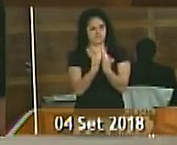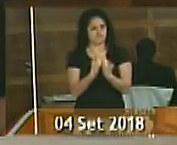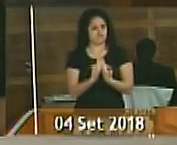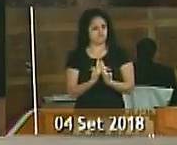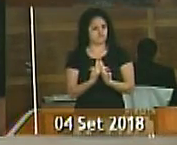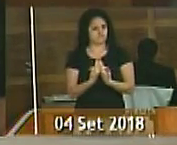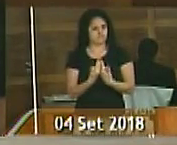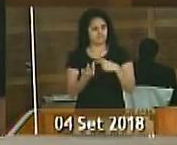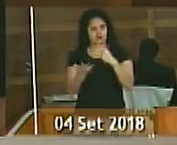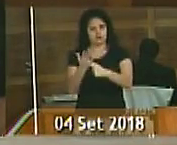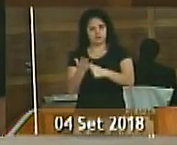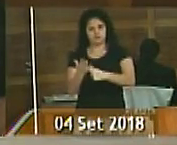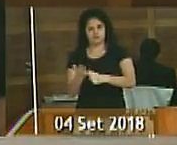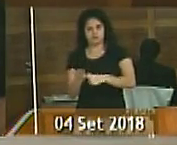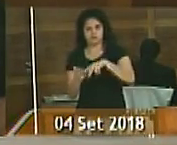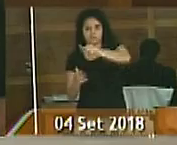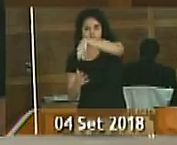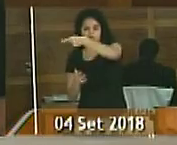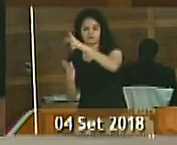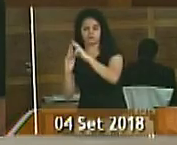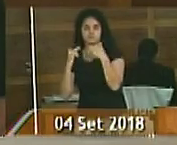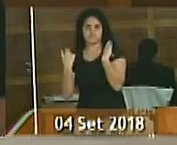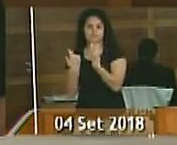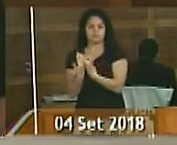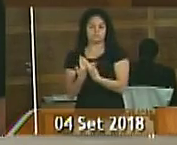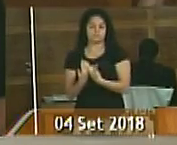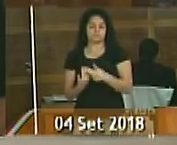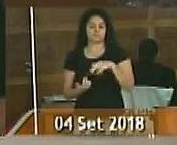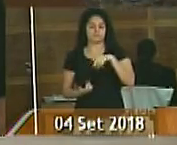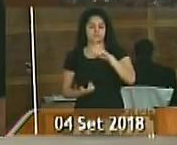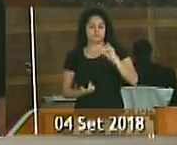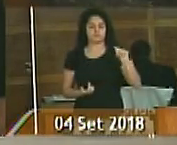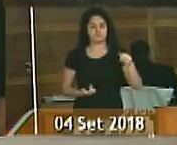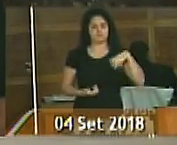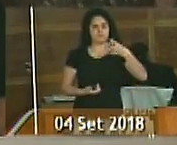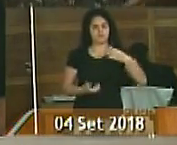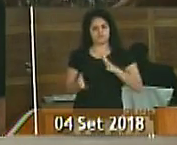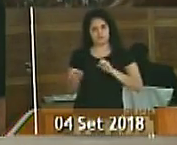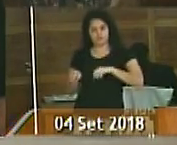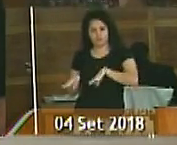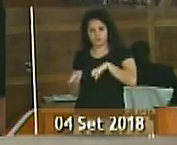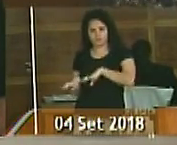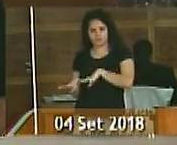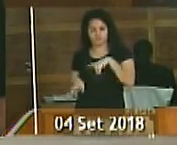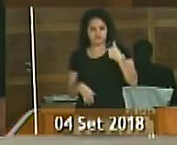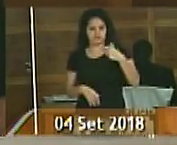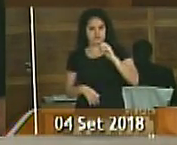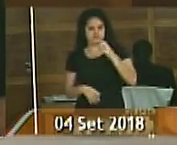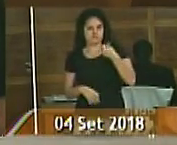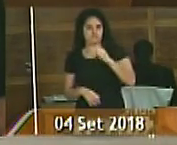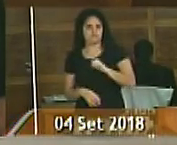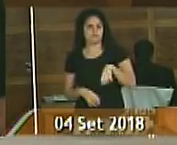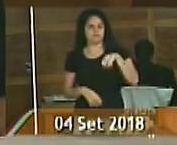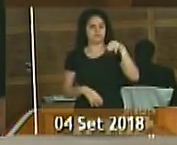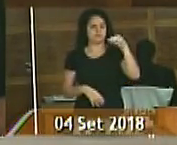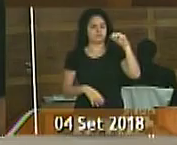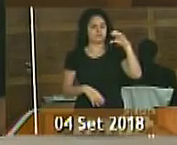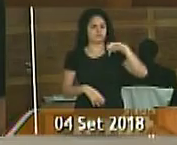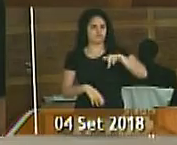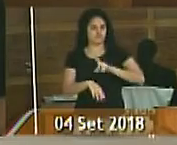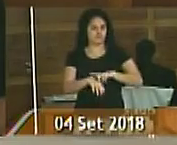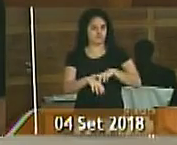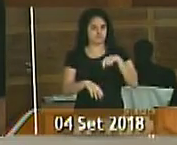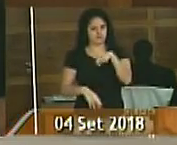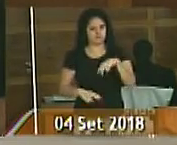sessão, designando a próxima sessão para o dia 4 de setembro de 2018, às 9 horas, aqui